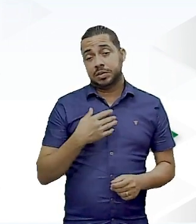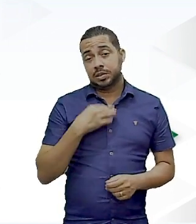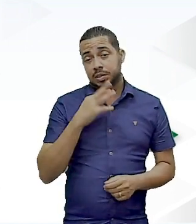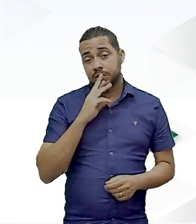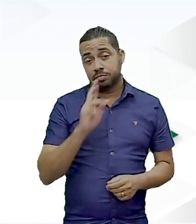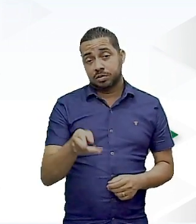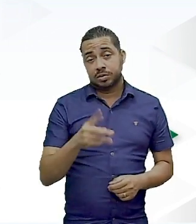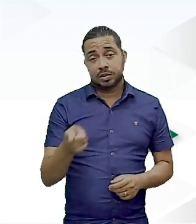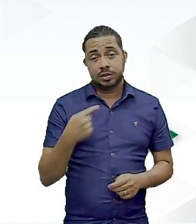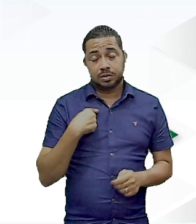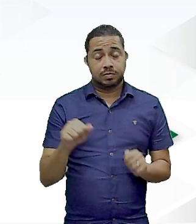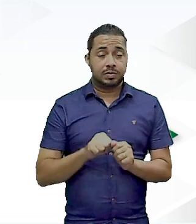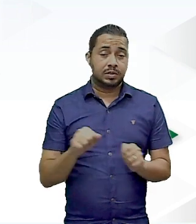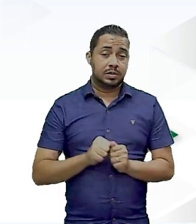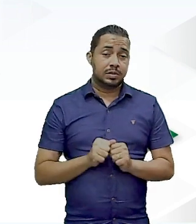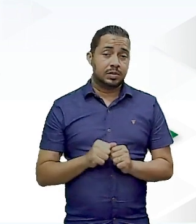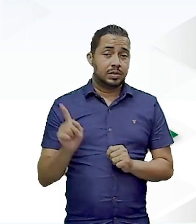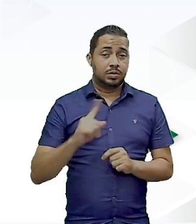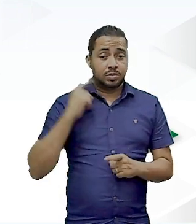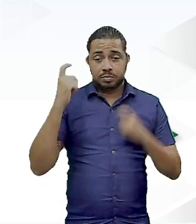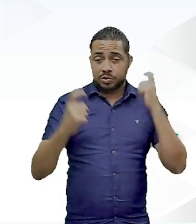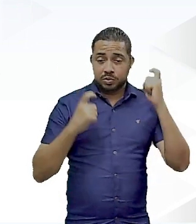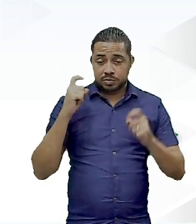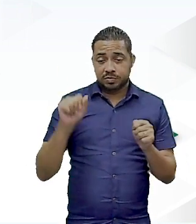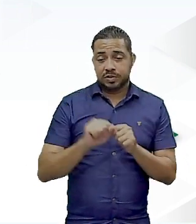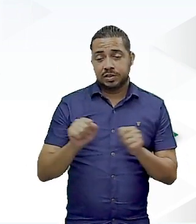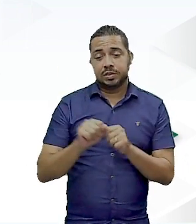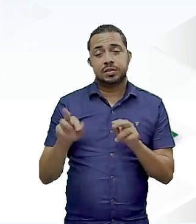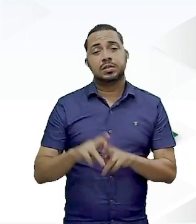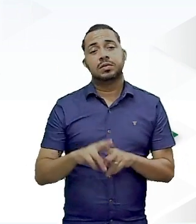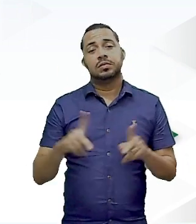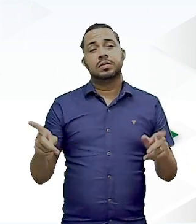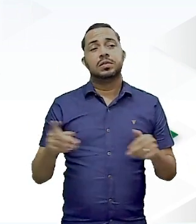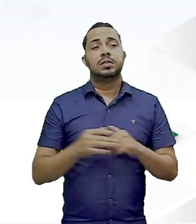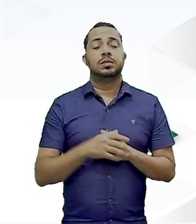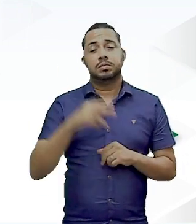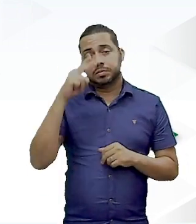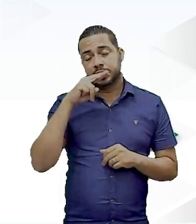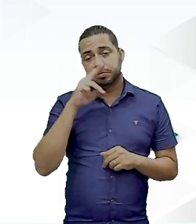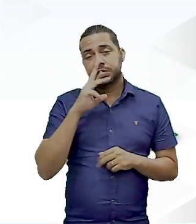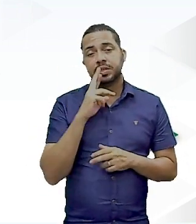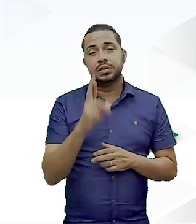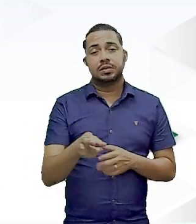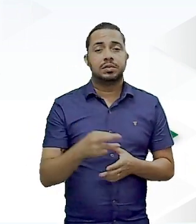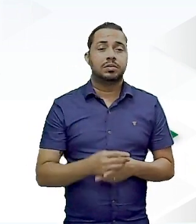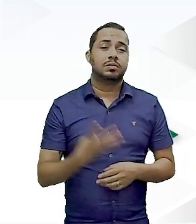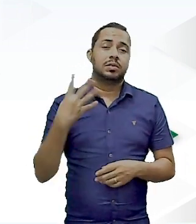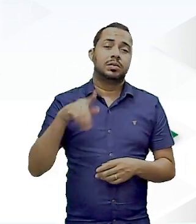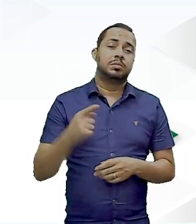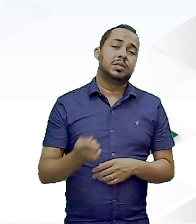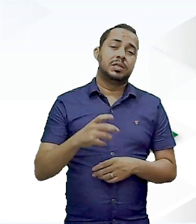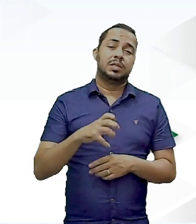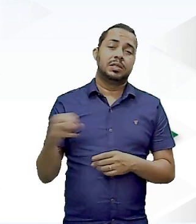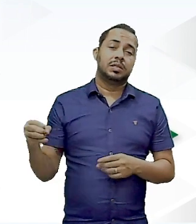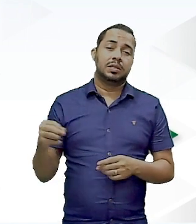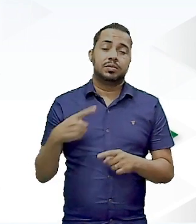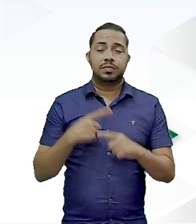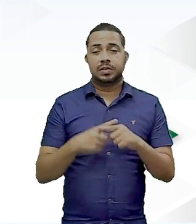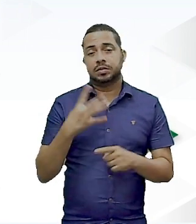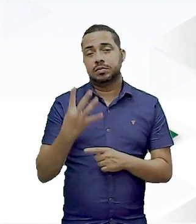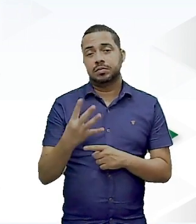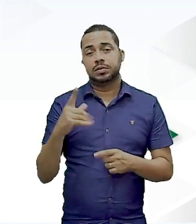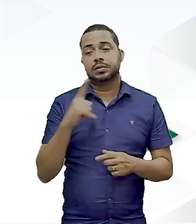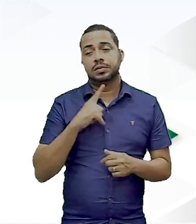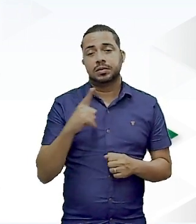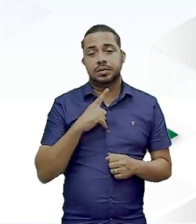essa. Eu faço assim. Não se preocupa se você fizer diferente e der o mesmo resultado. 4.500 vezes 4, eu tenho